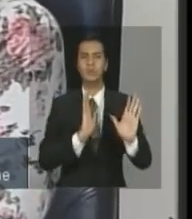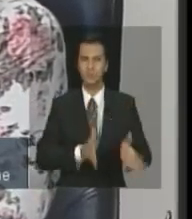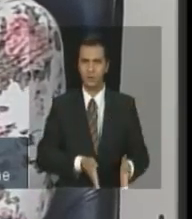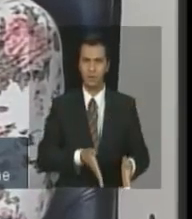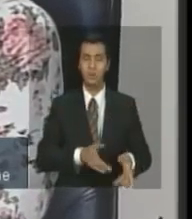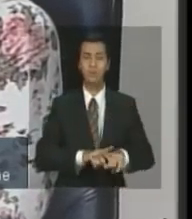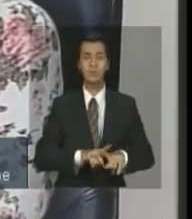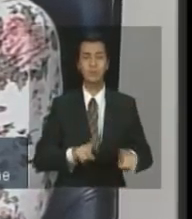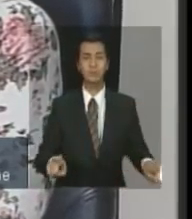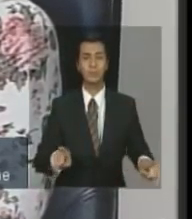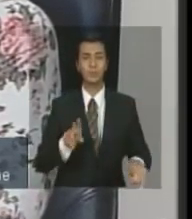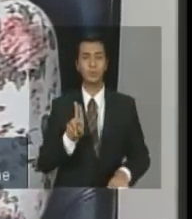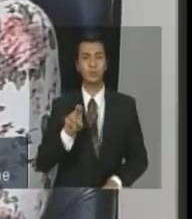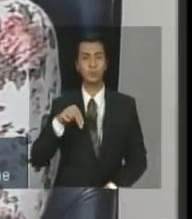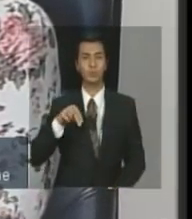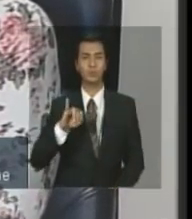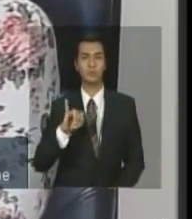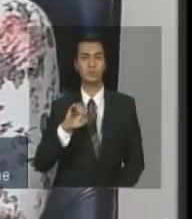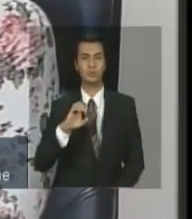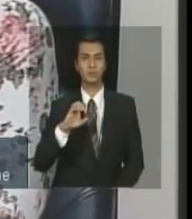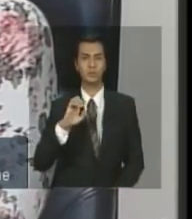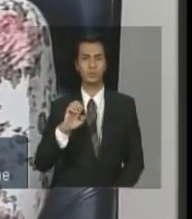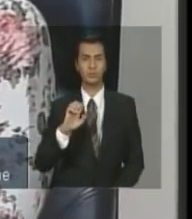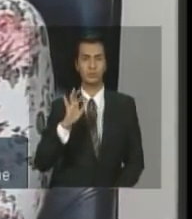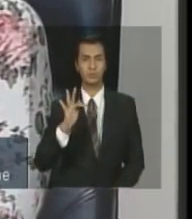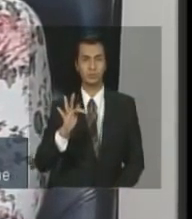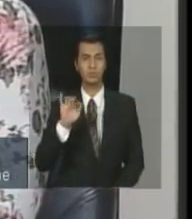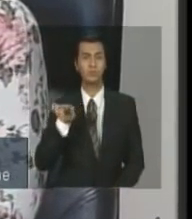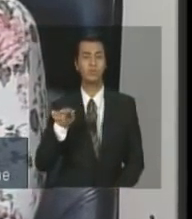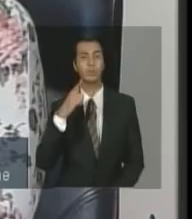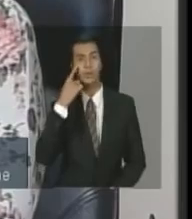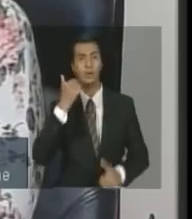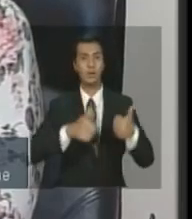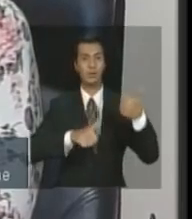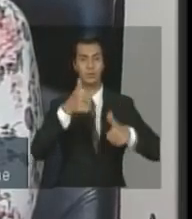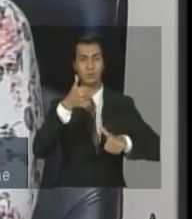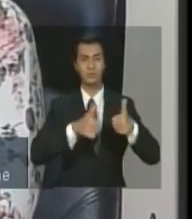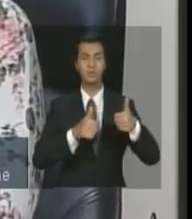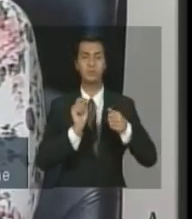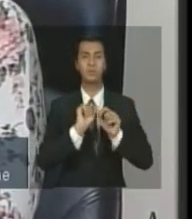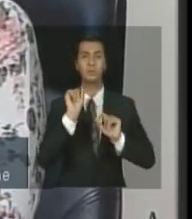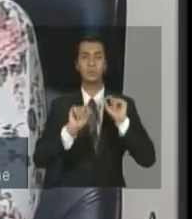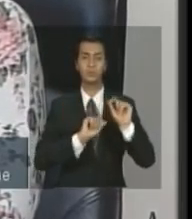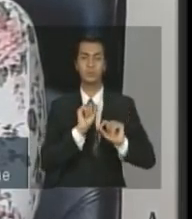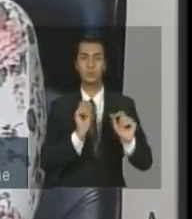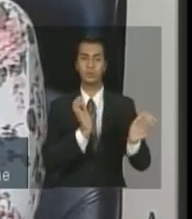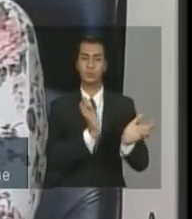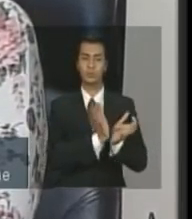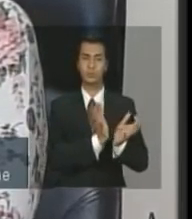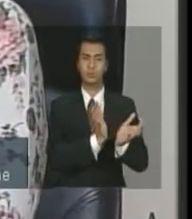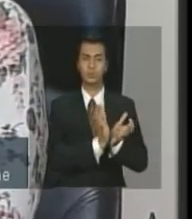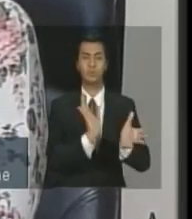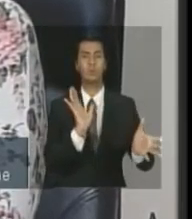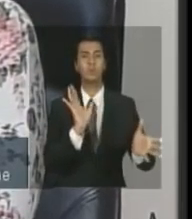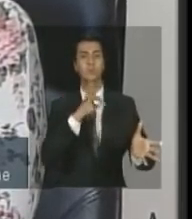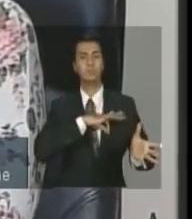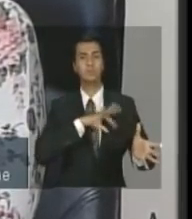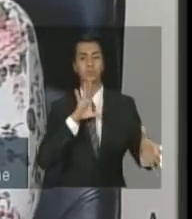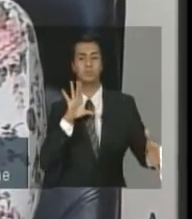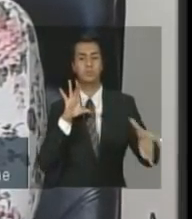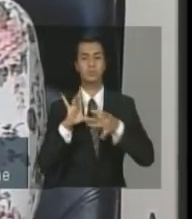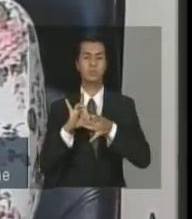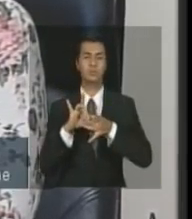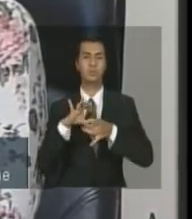mas a Unicef, eles fizeram uma avaliação vinculando esse público, a renda desse público ao